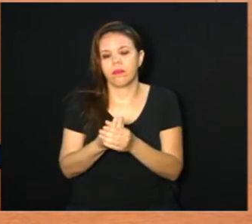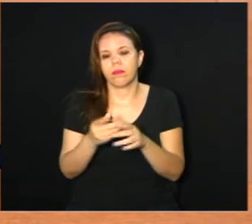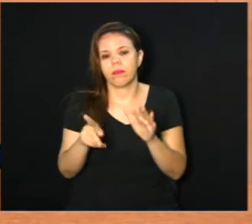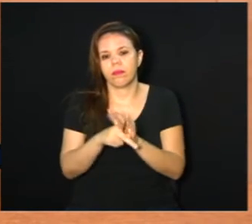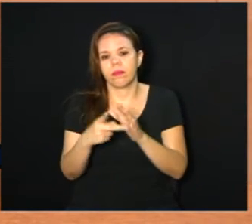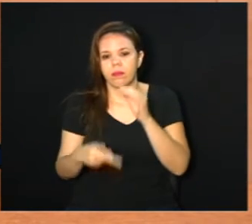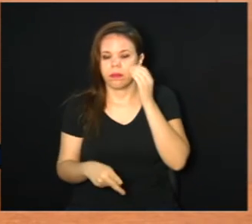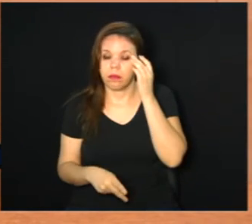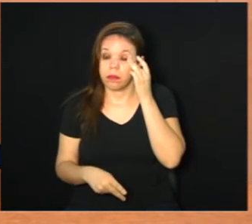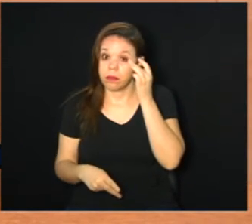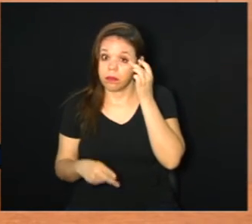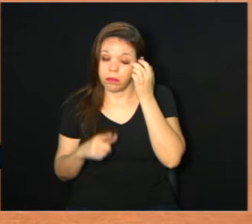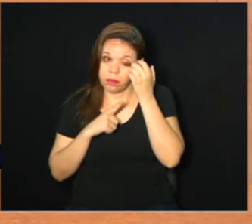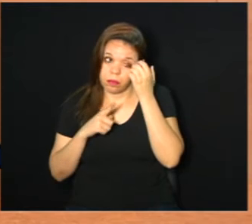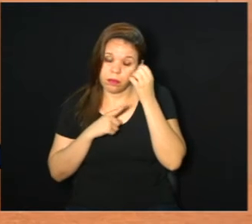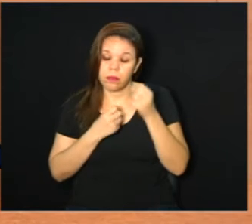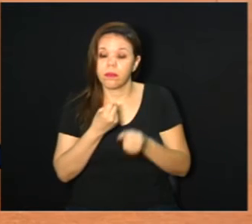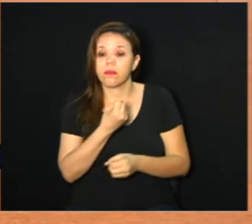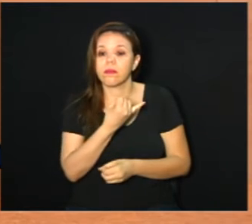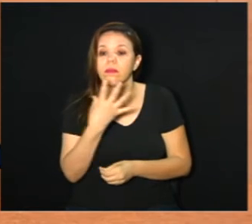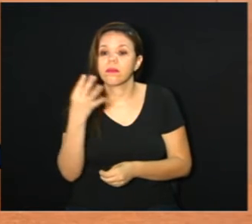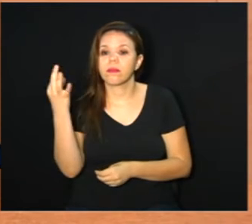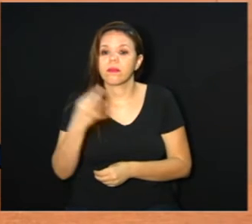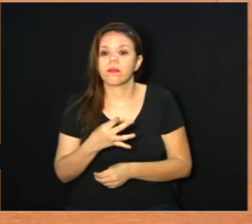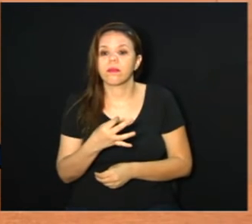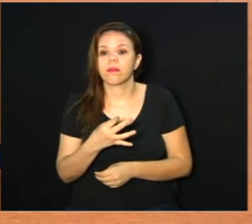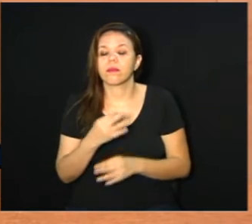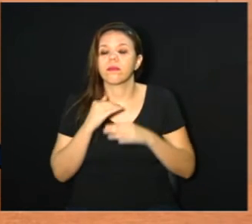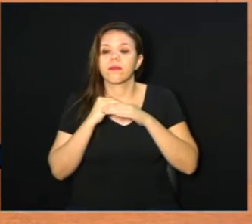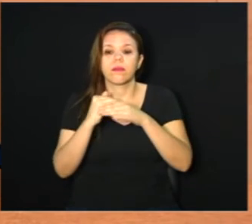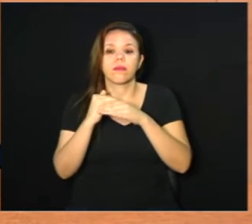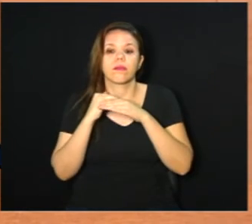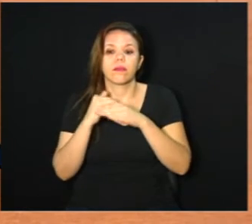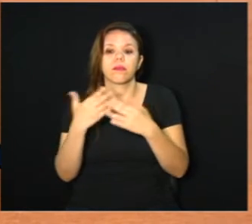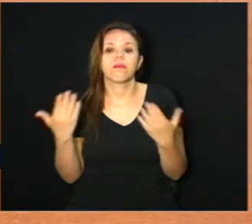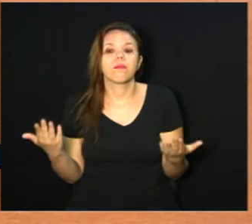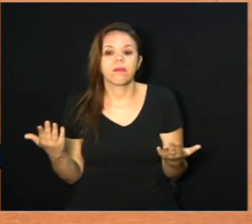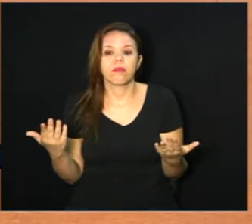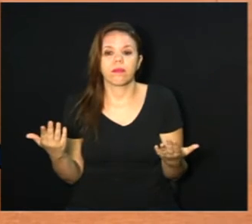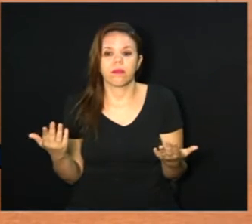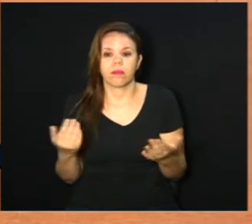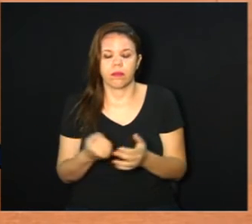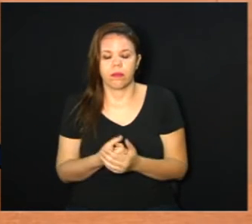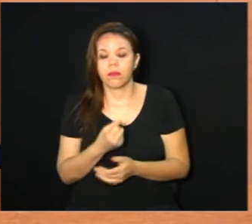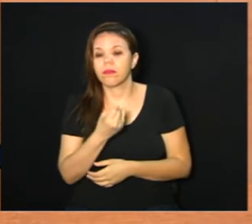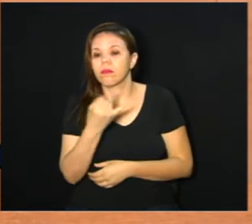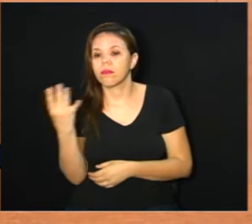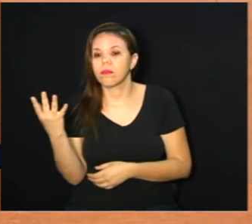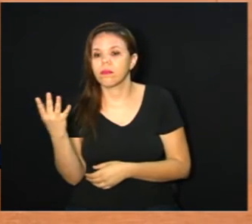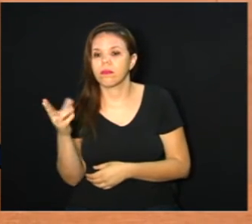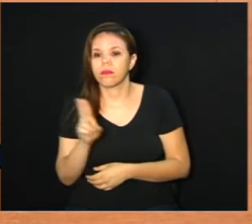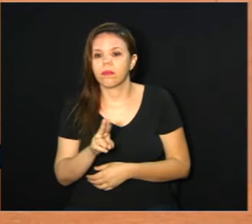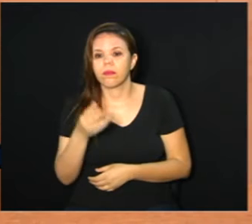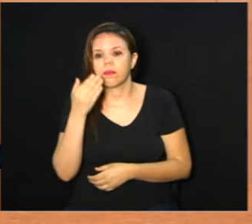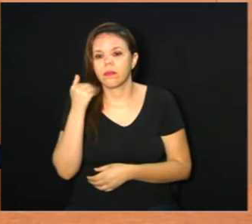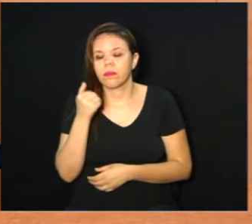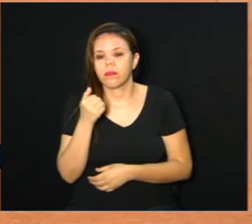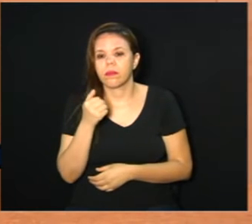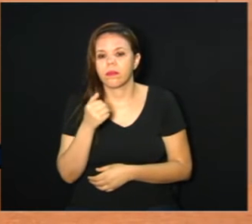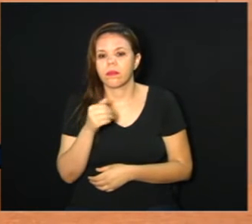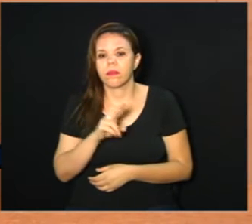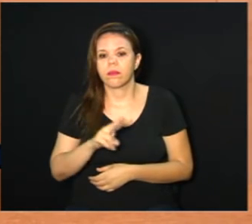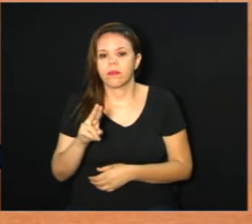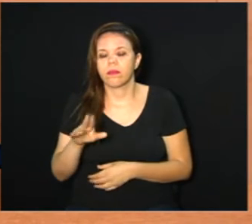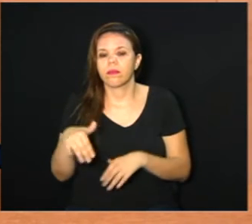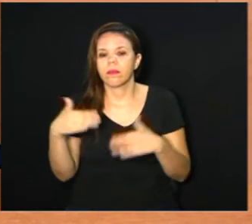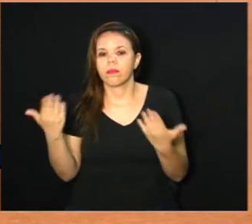ela tem uma porcentagem, vamos dizer, padrão de quanto se deixa de consumir de fora,